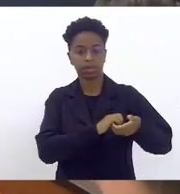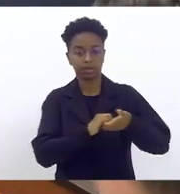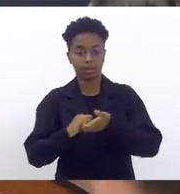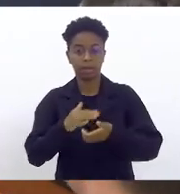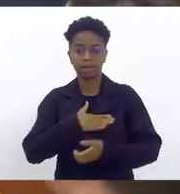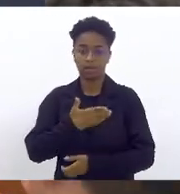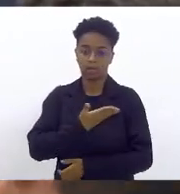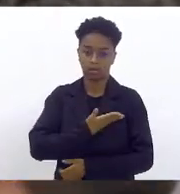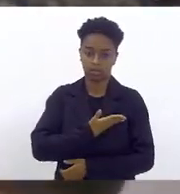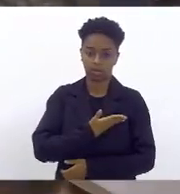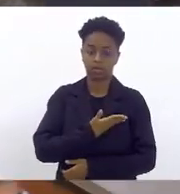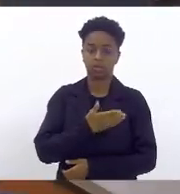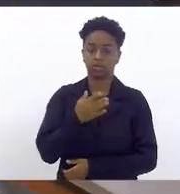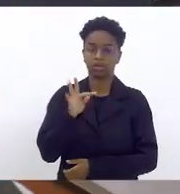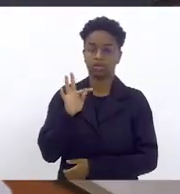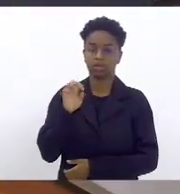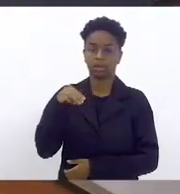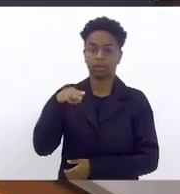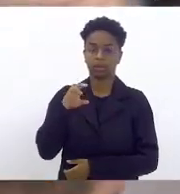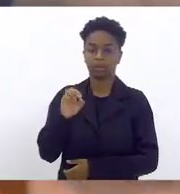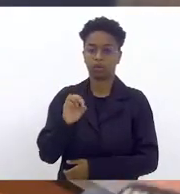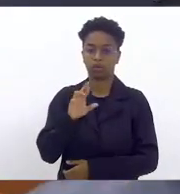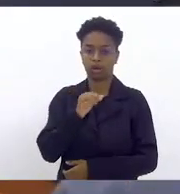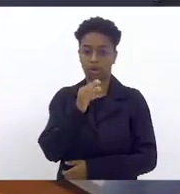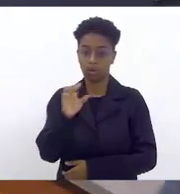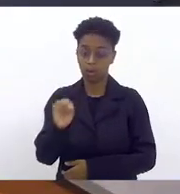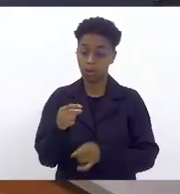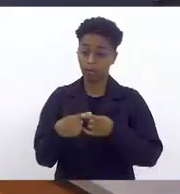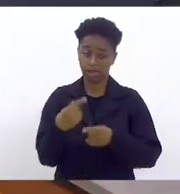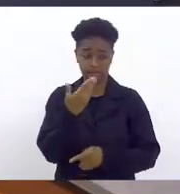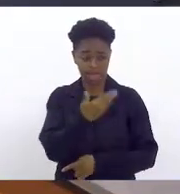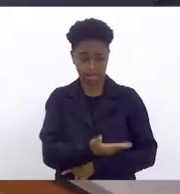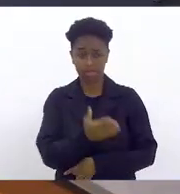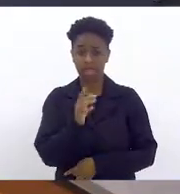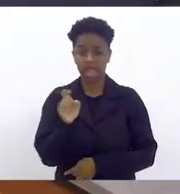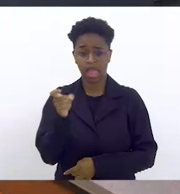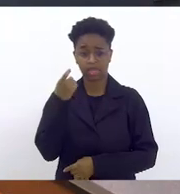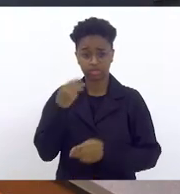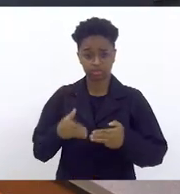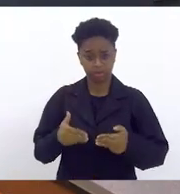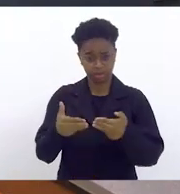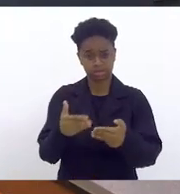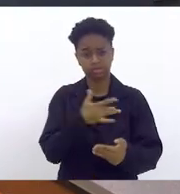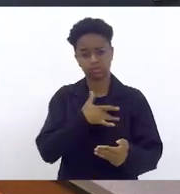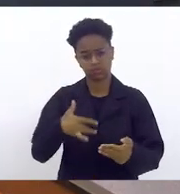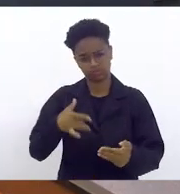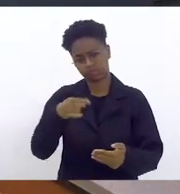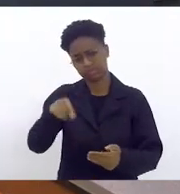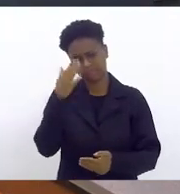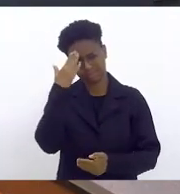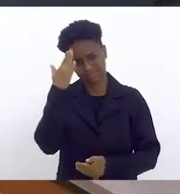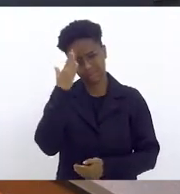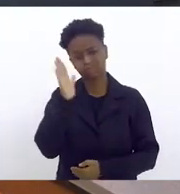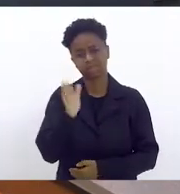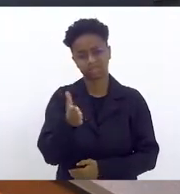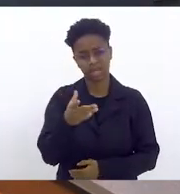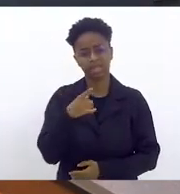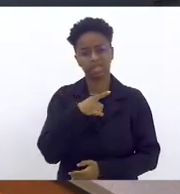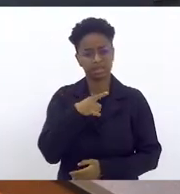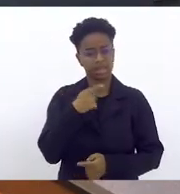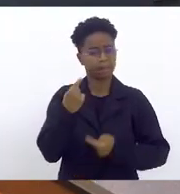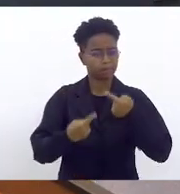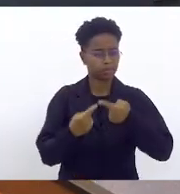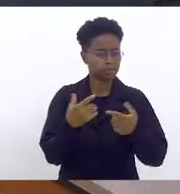Zé Gomes temporão porque o temporão ele foi ministro da saúde Todos sabem né Doutor política